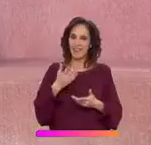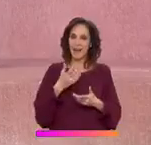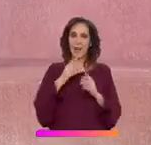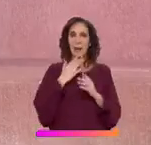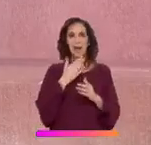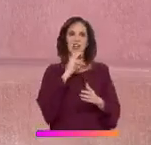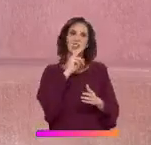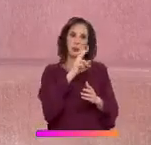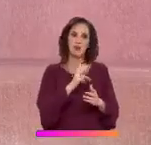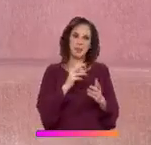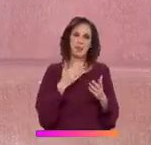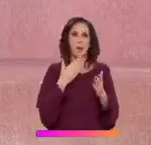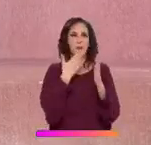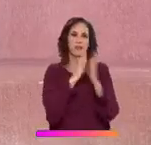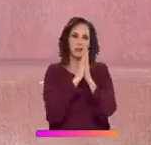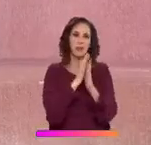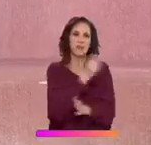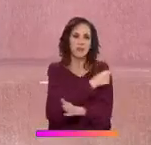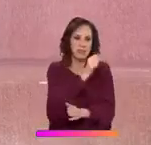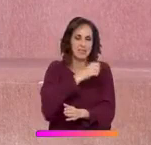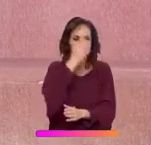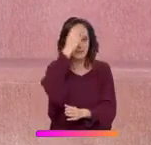É responder ao meu apelo. Nós fomos saber... Exatamente. É